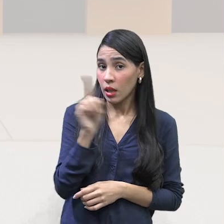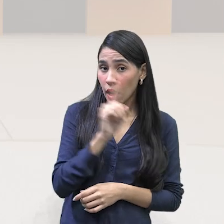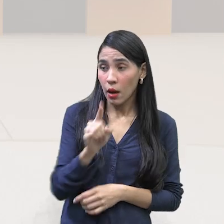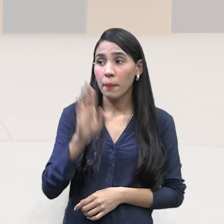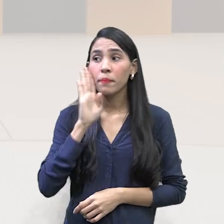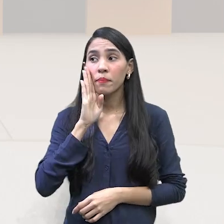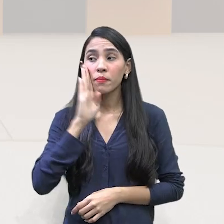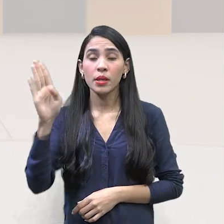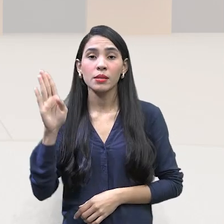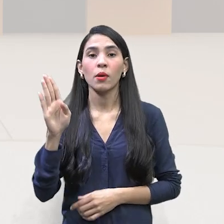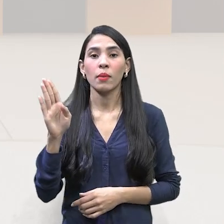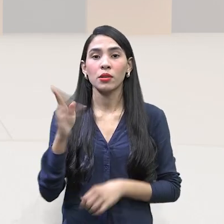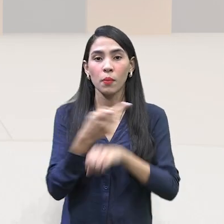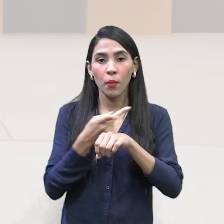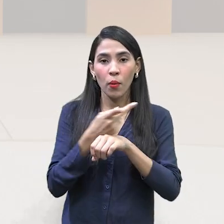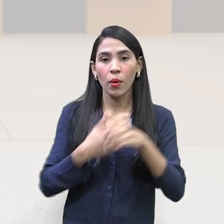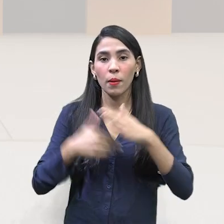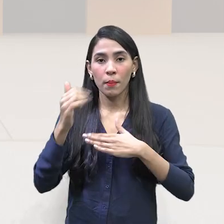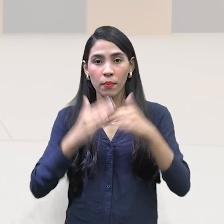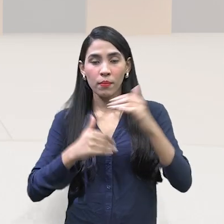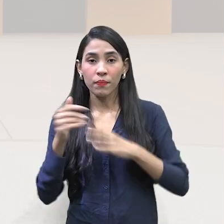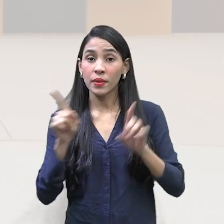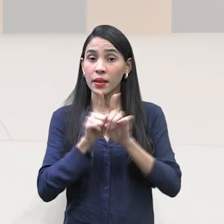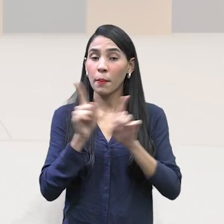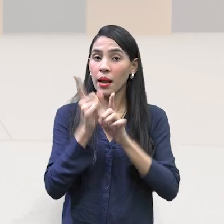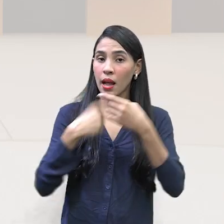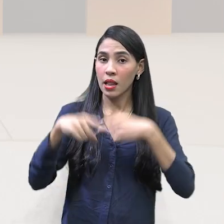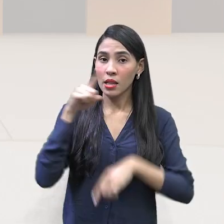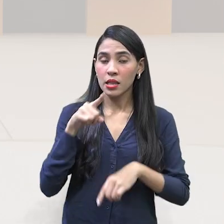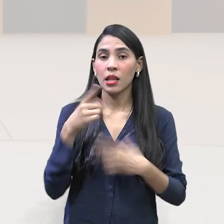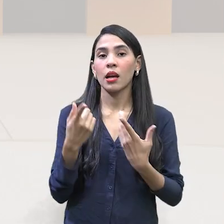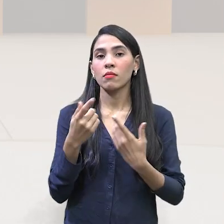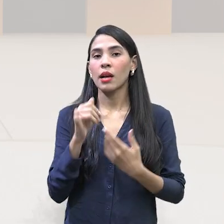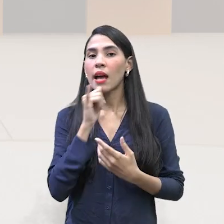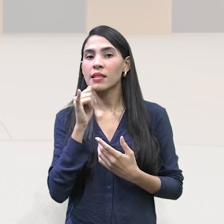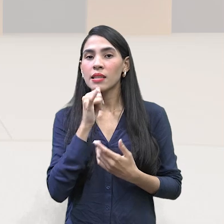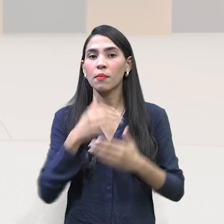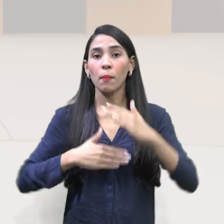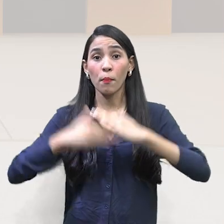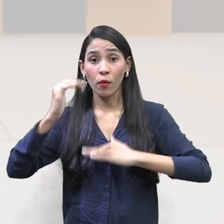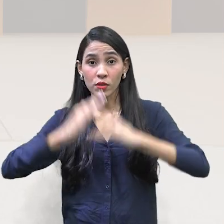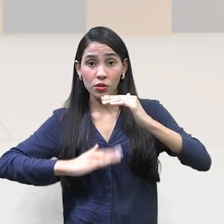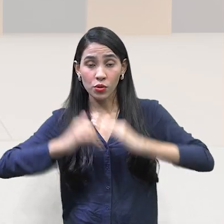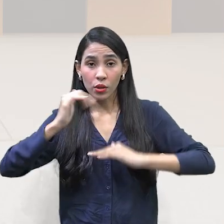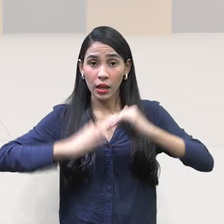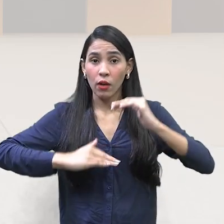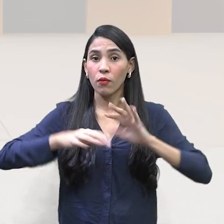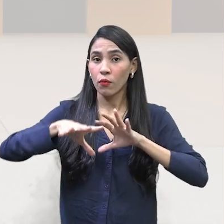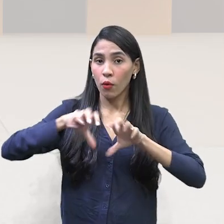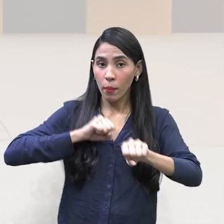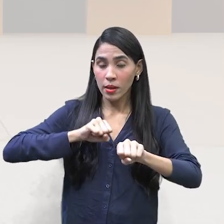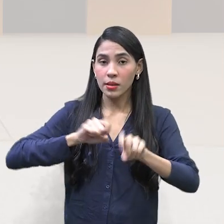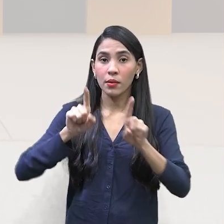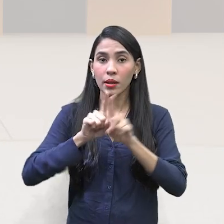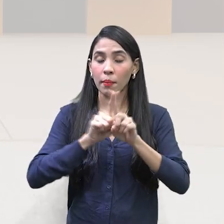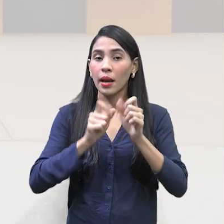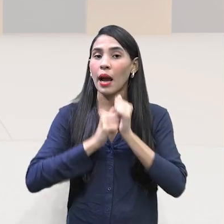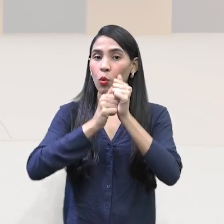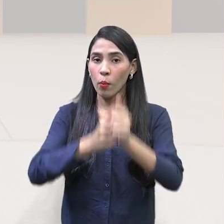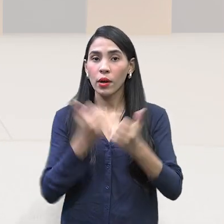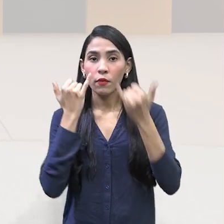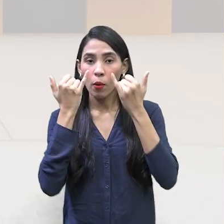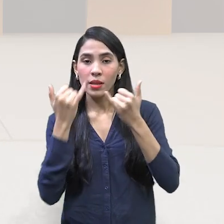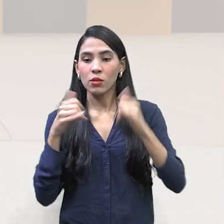principalmente se qualifique para isso e mantenha-se atualizado falando aí de qualificação, não é? Acompanhe as notícias